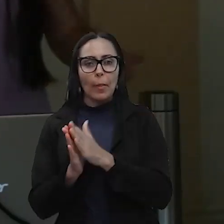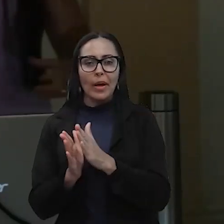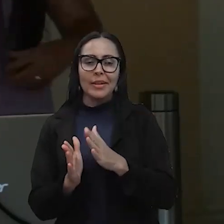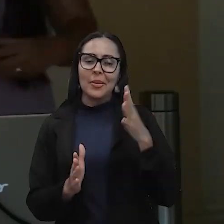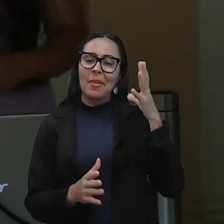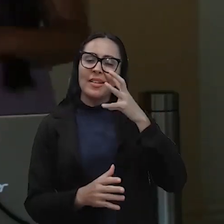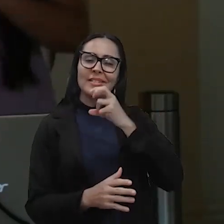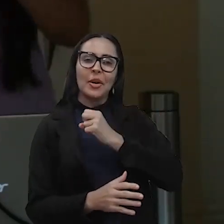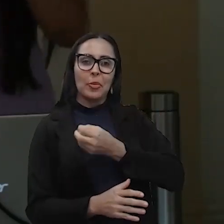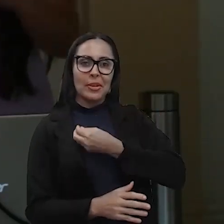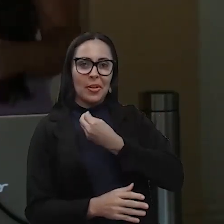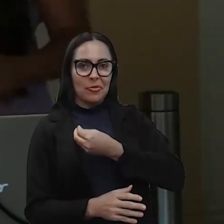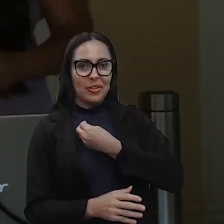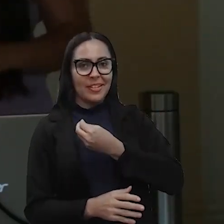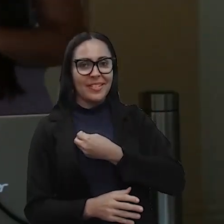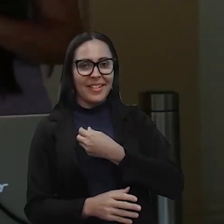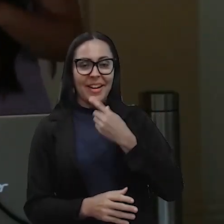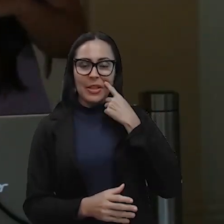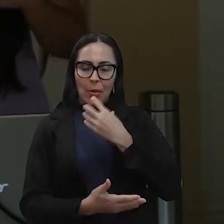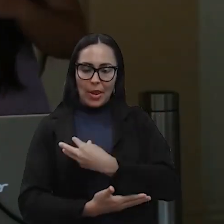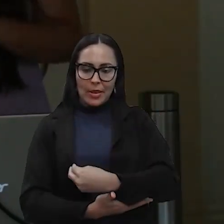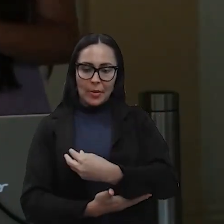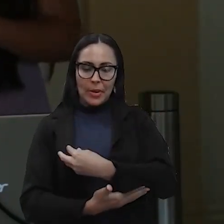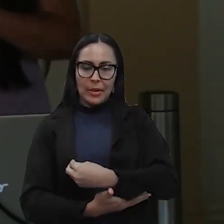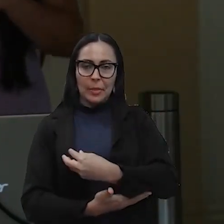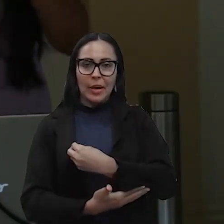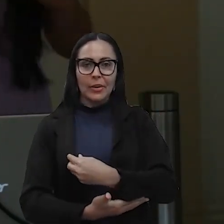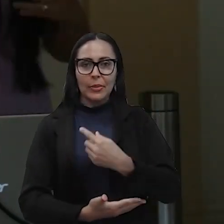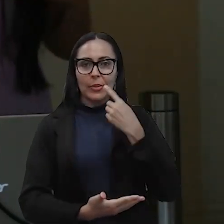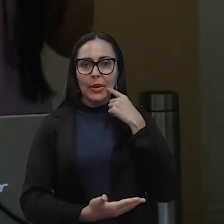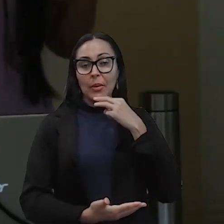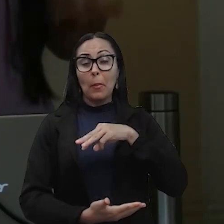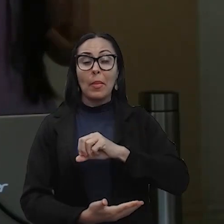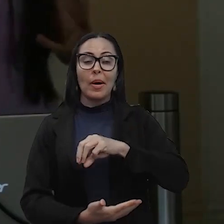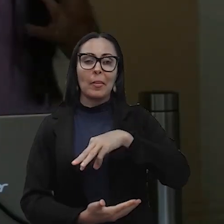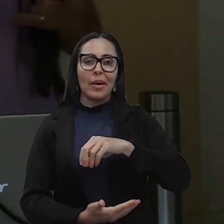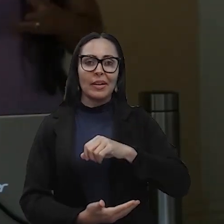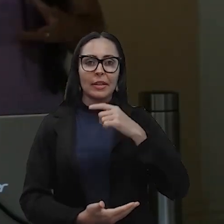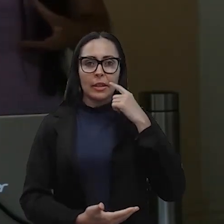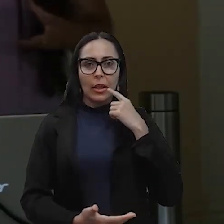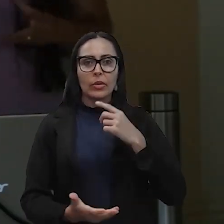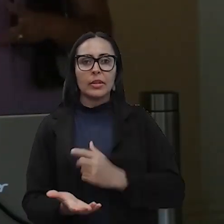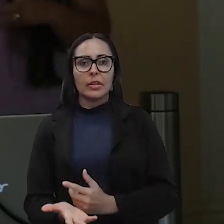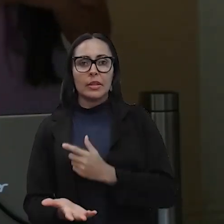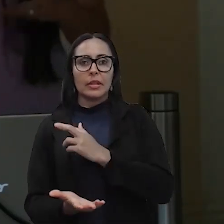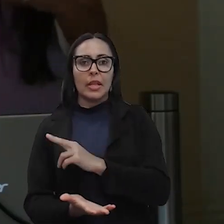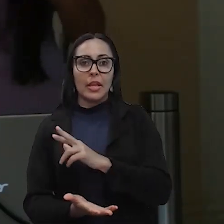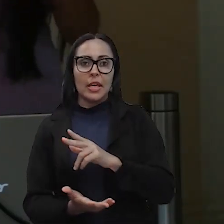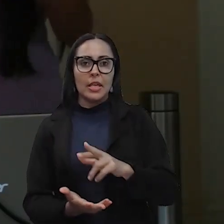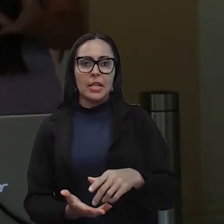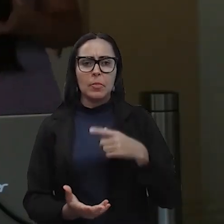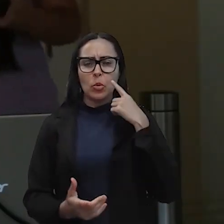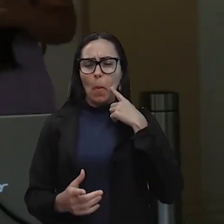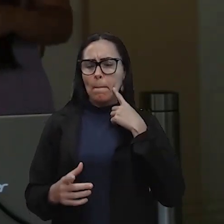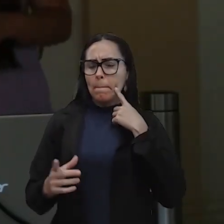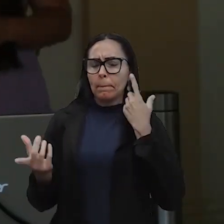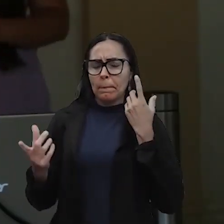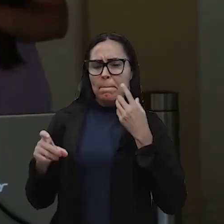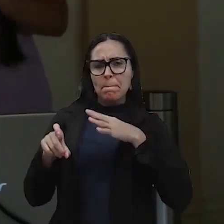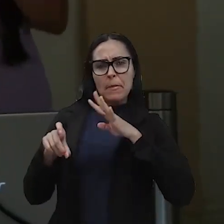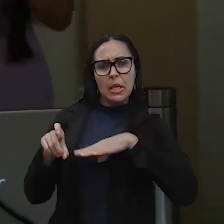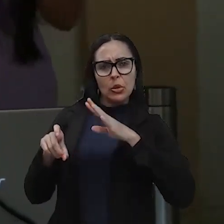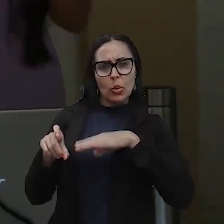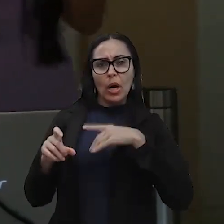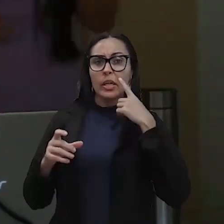aleitamento materno, é mama, é parênquima mamário. Então, existem muitos mitos e tabus a respeito do câncer de mama, que a